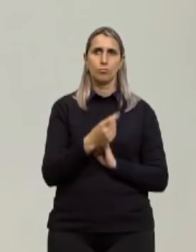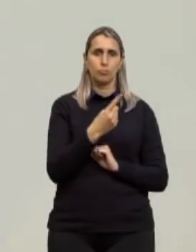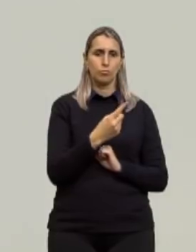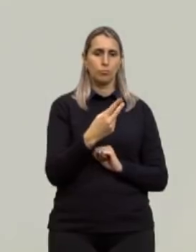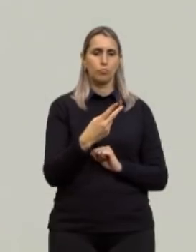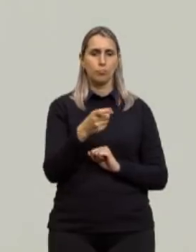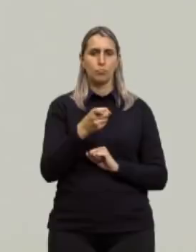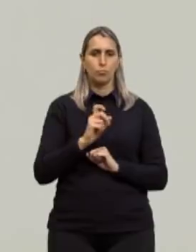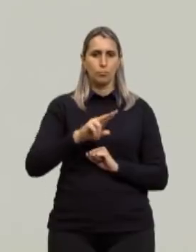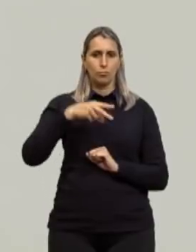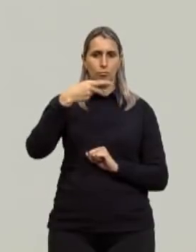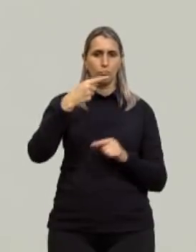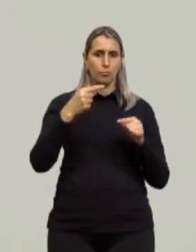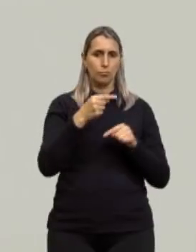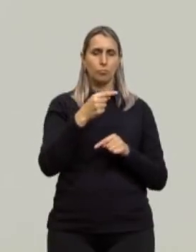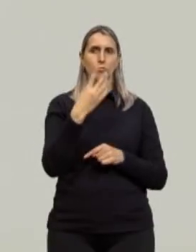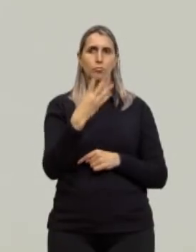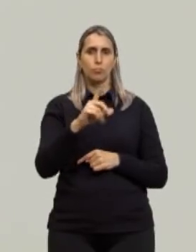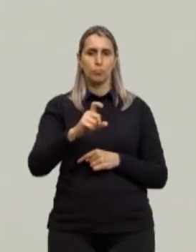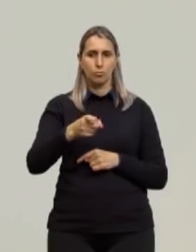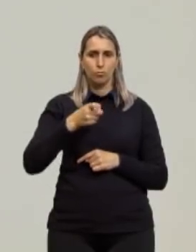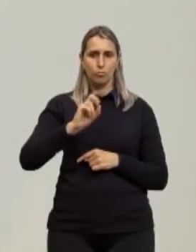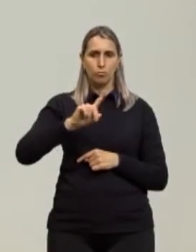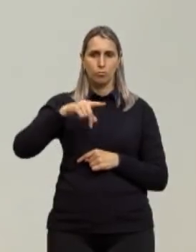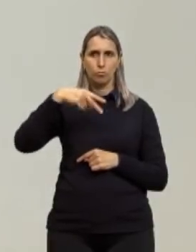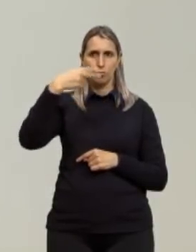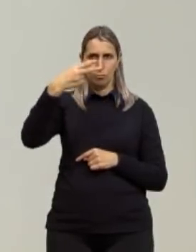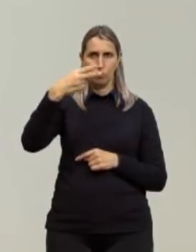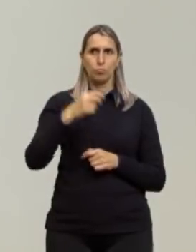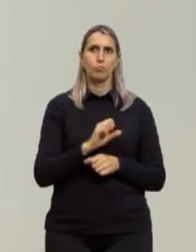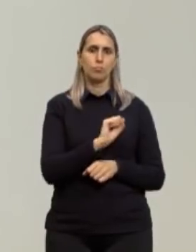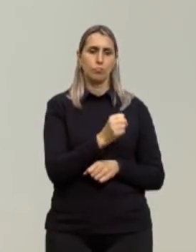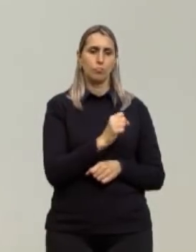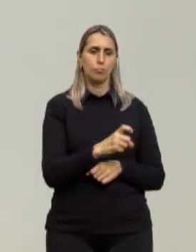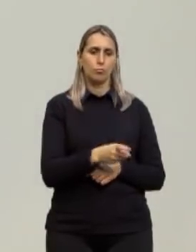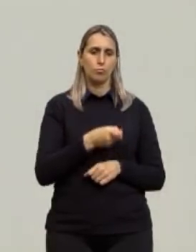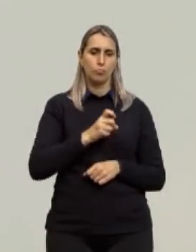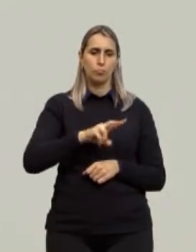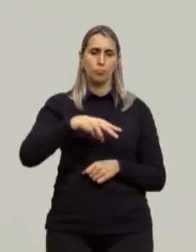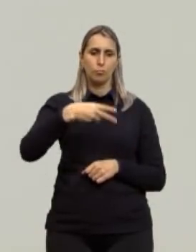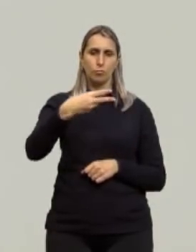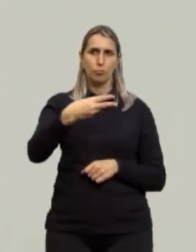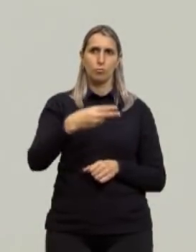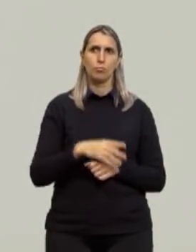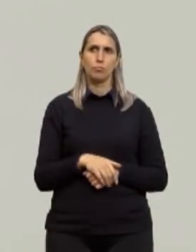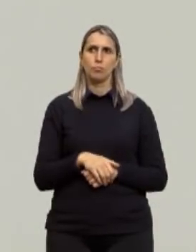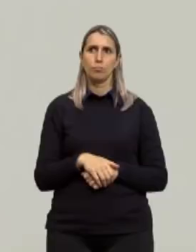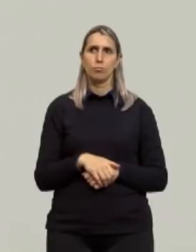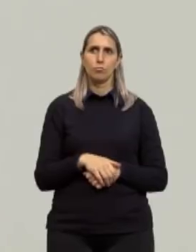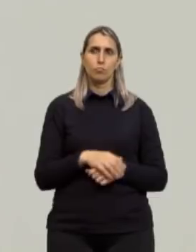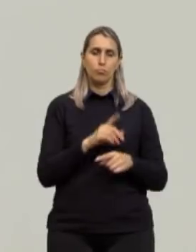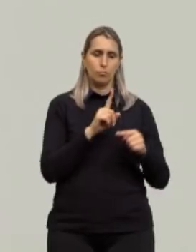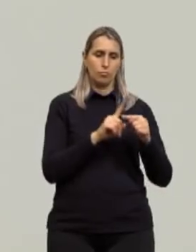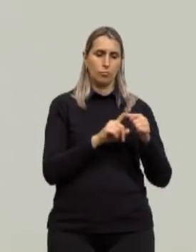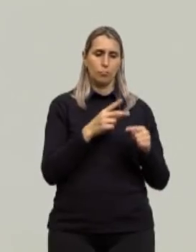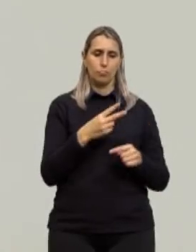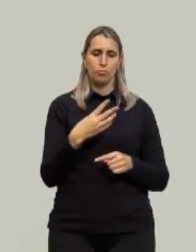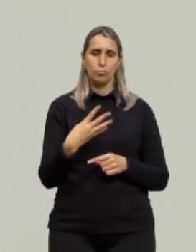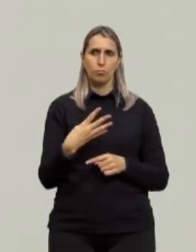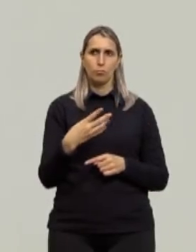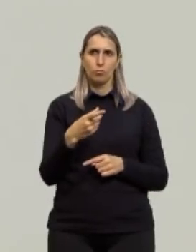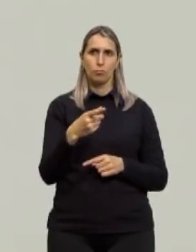12 x ao quadrado menos 4x ao quadrado 8 x ao quadrado mais